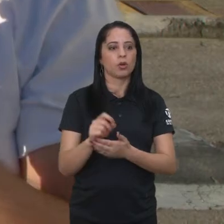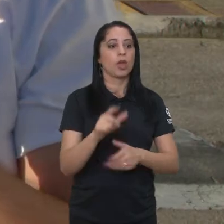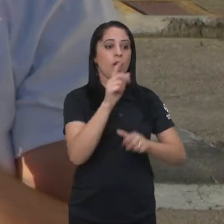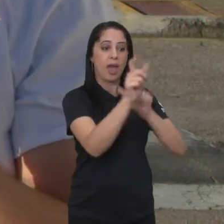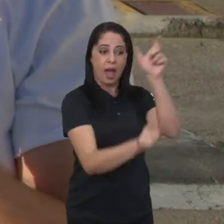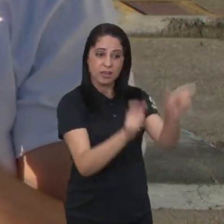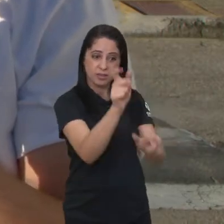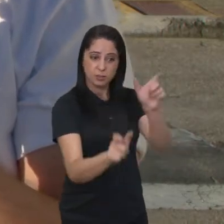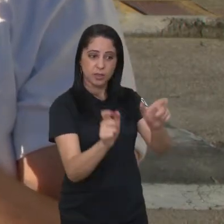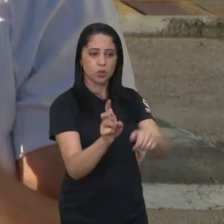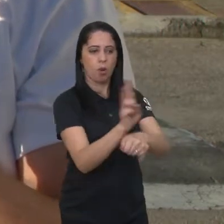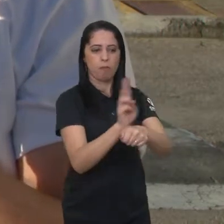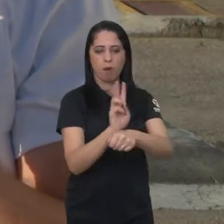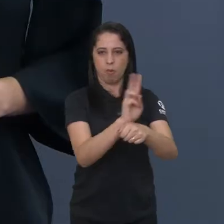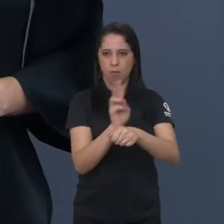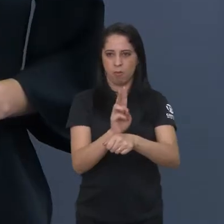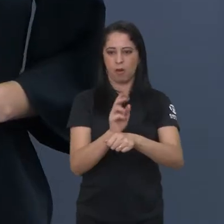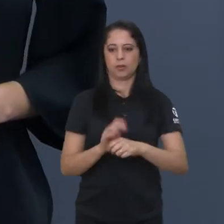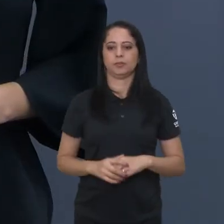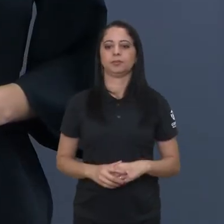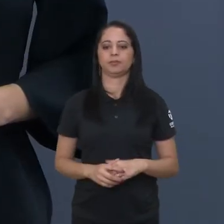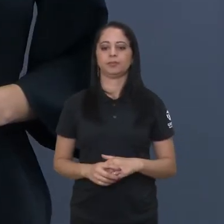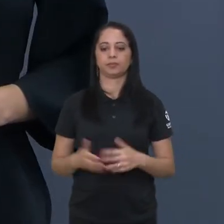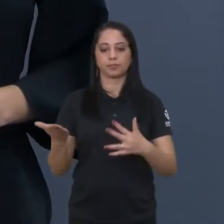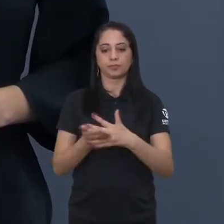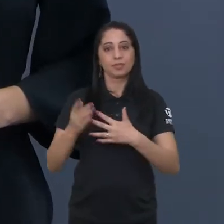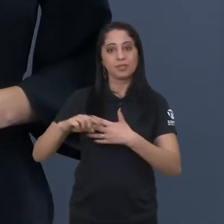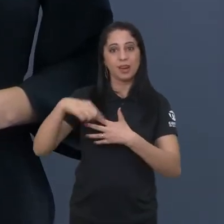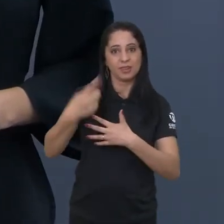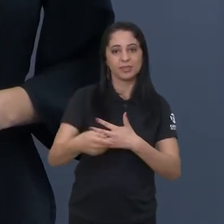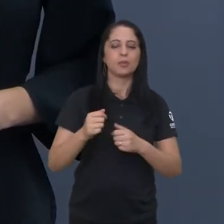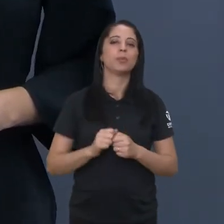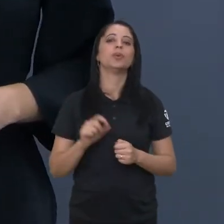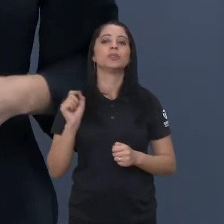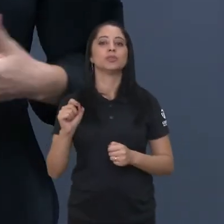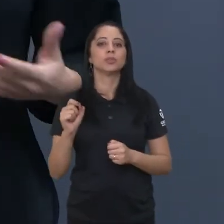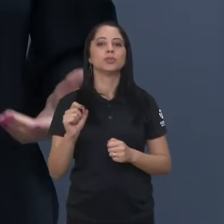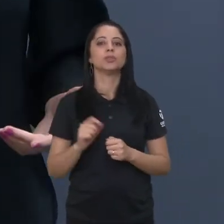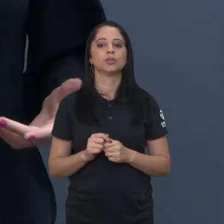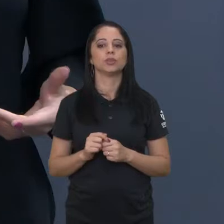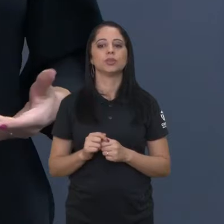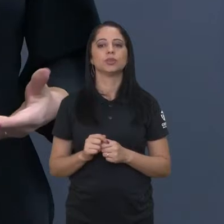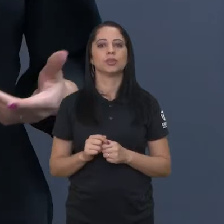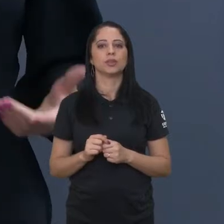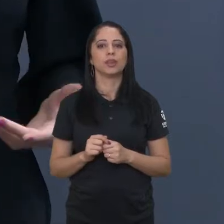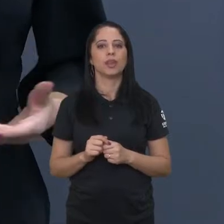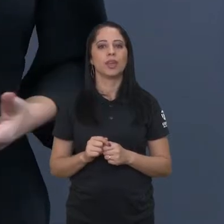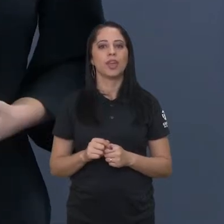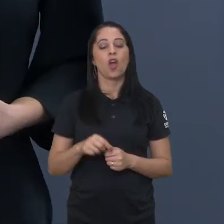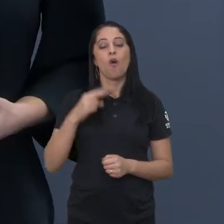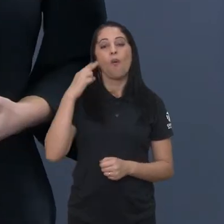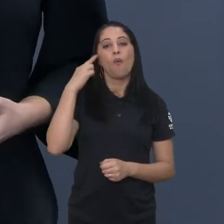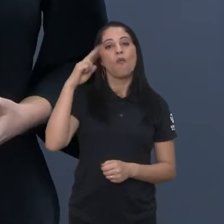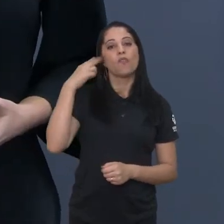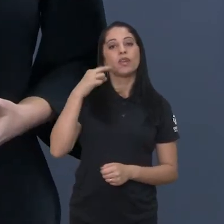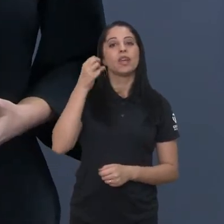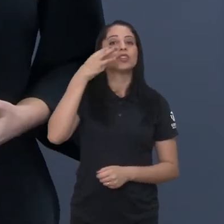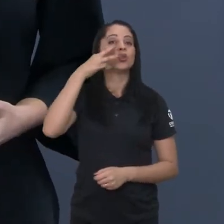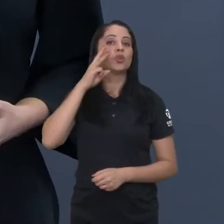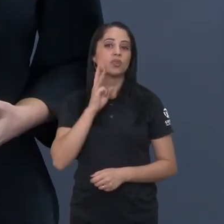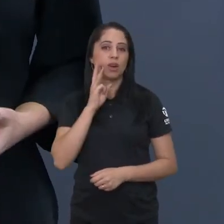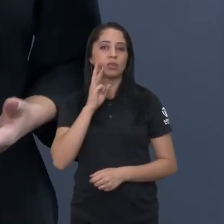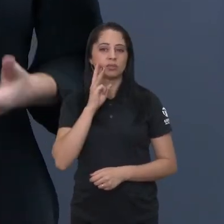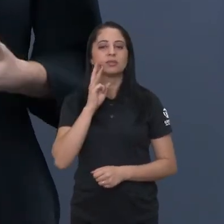fiscalizador também do cidadão em todas as partes. E no próximo bloco, nós vamos acompanhar um tour do vereador Walter Hayashi por obras